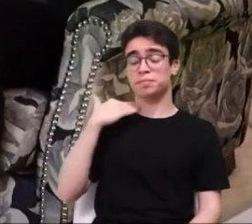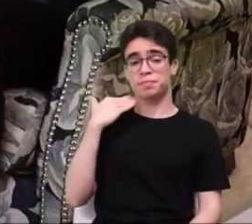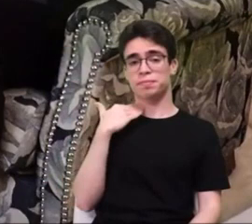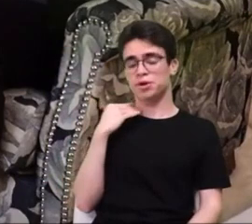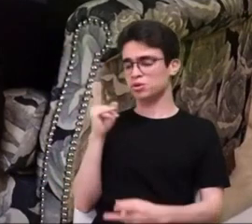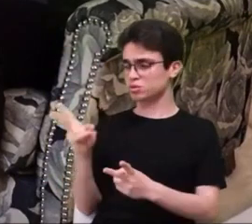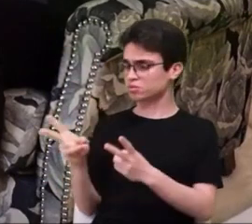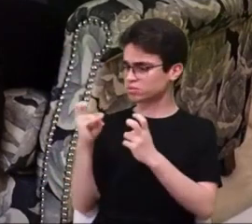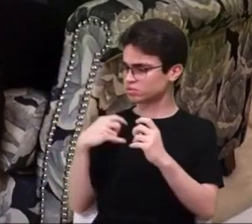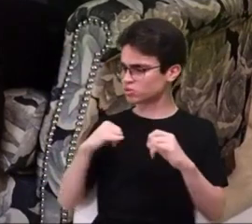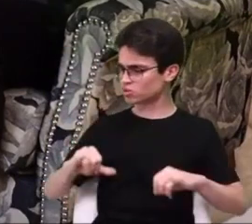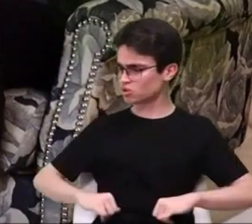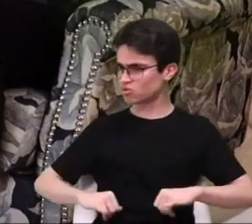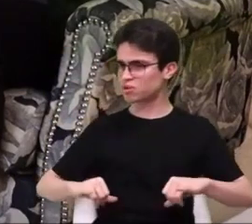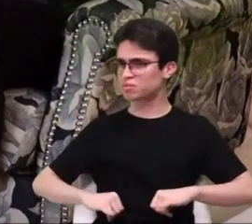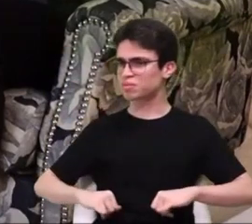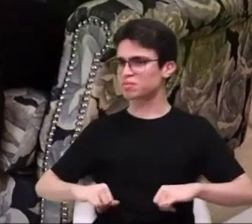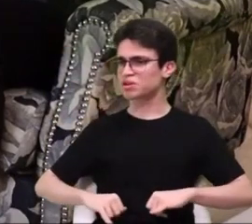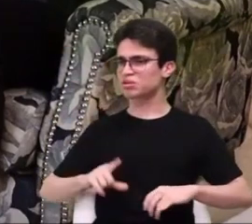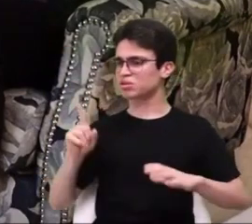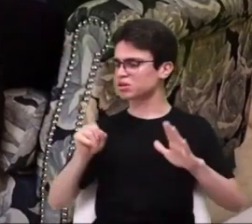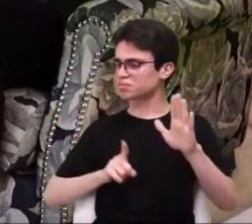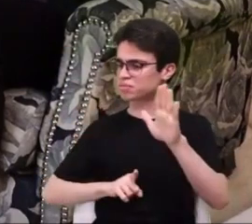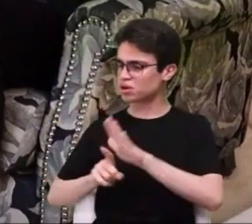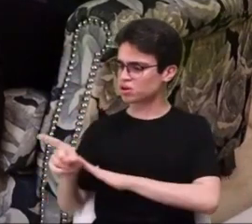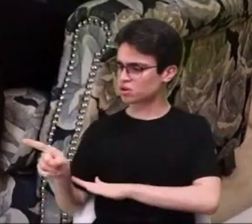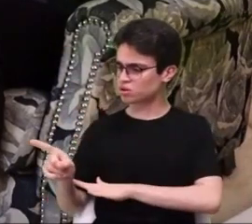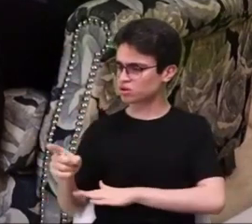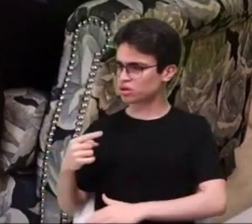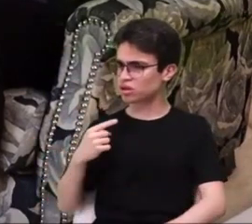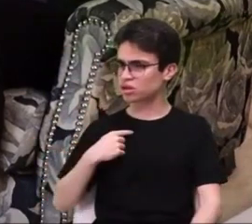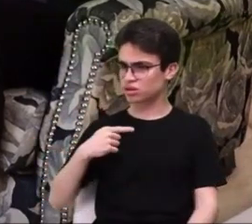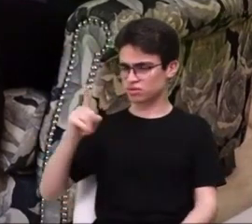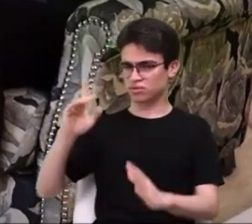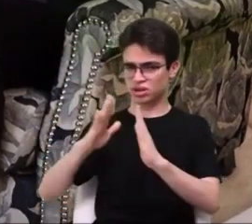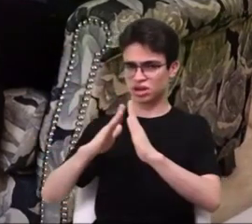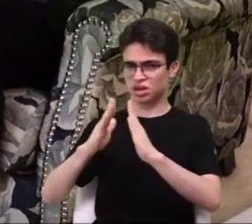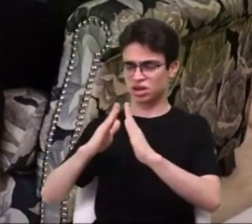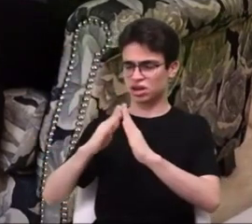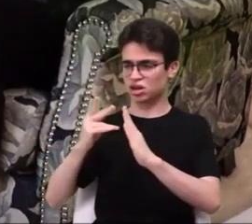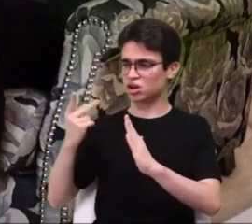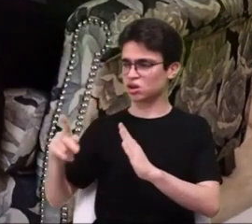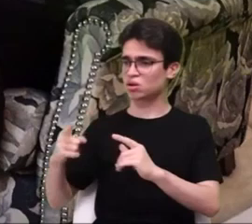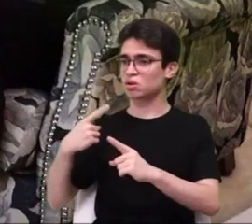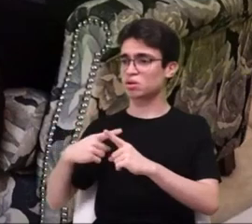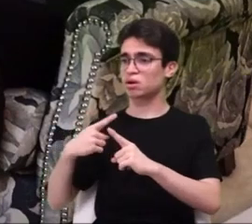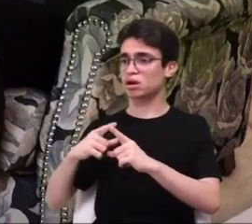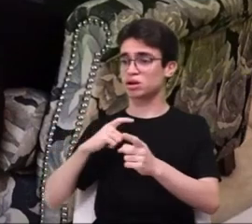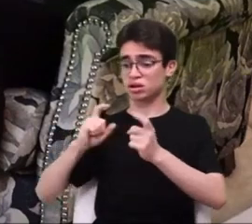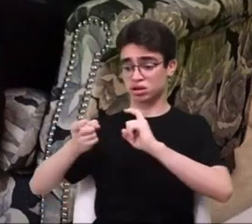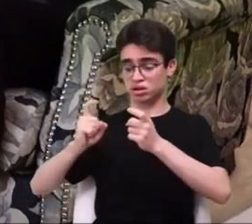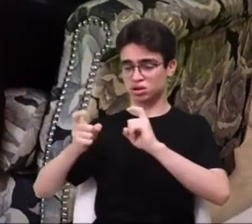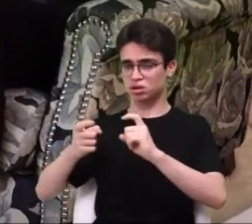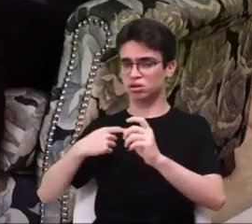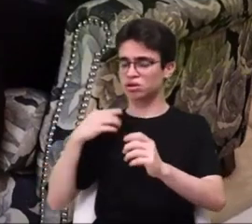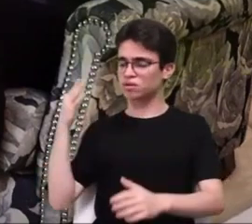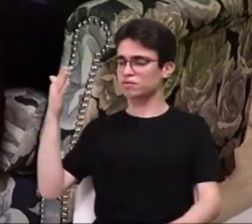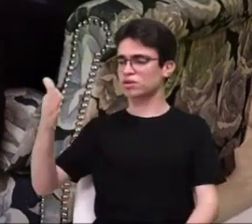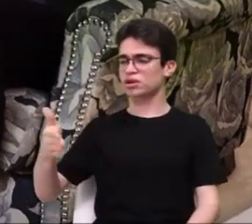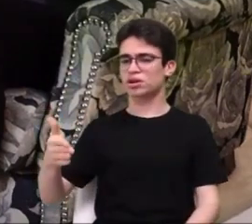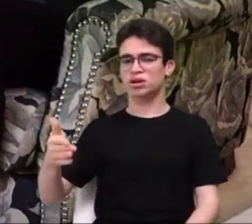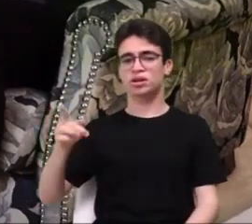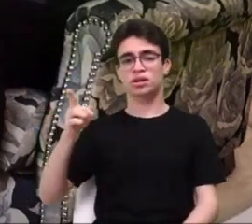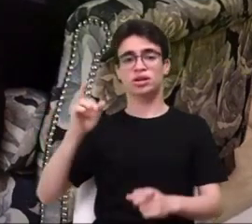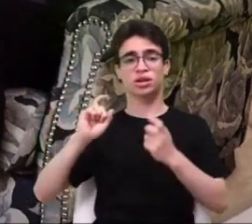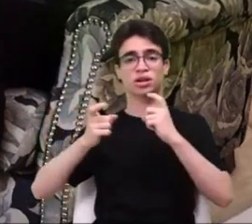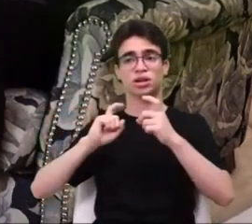ele percebeu o meu sofrimento, ele me fez uma pergunta para ir até a casa dele, porque haveria uma reunião lá, eu fui.